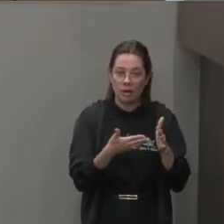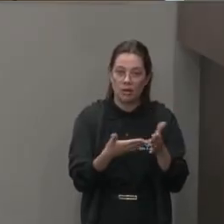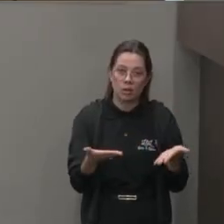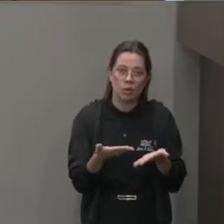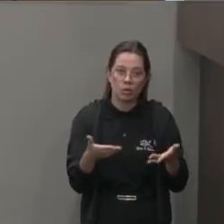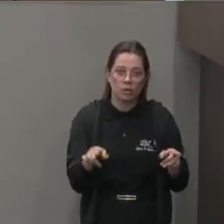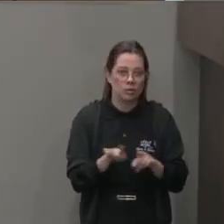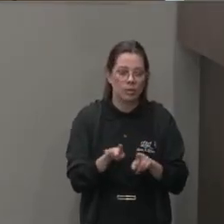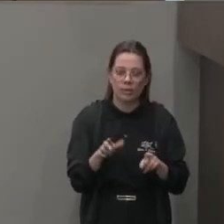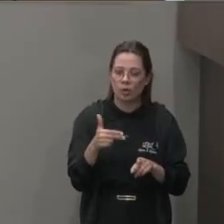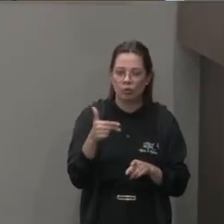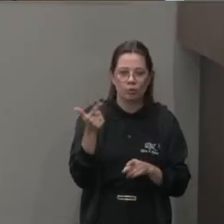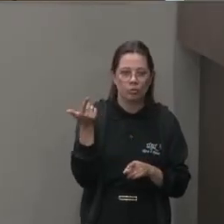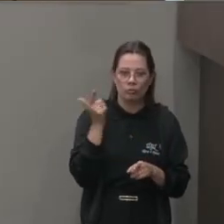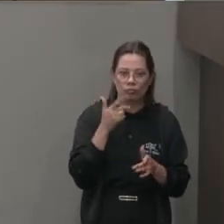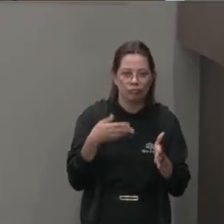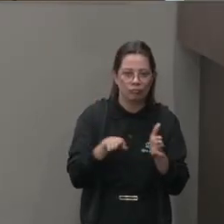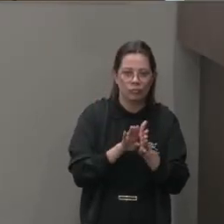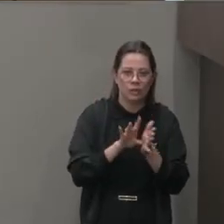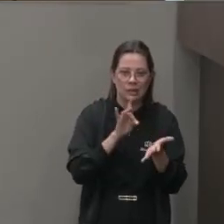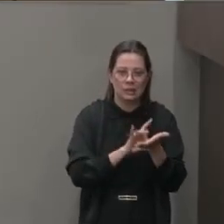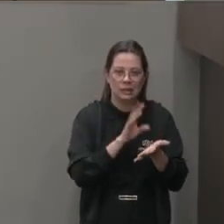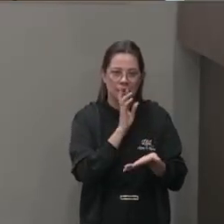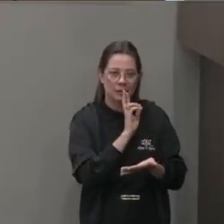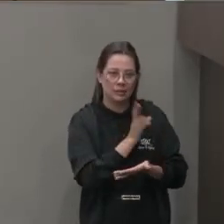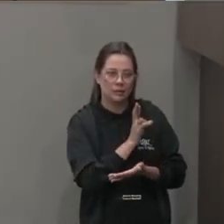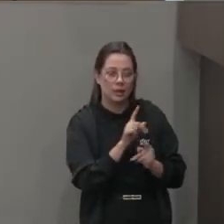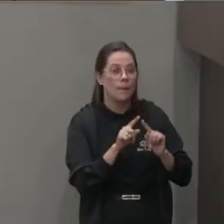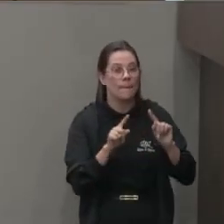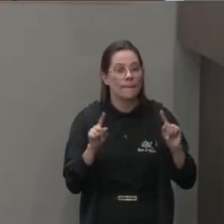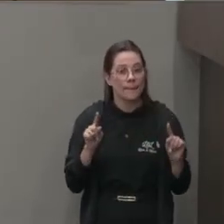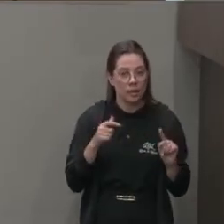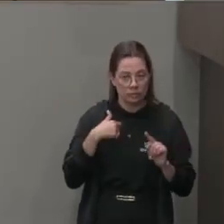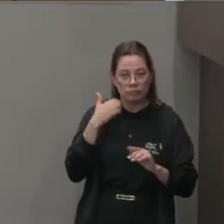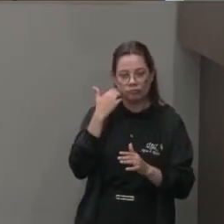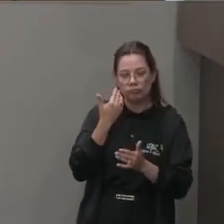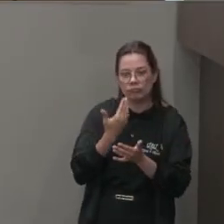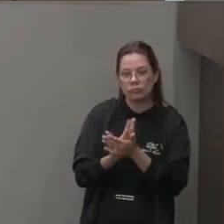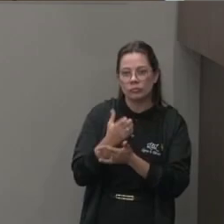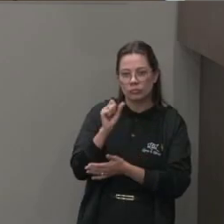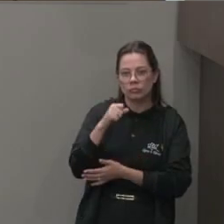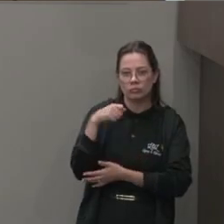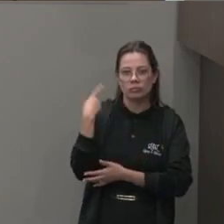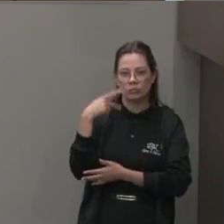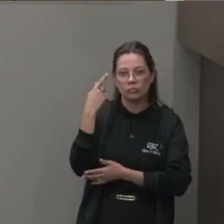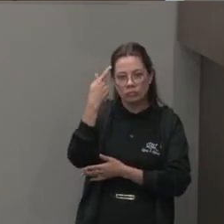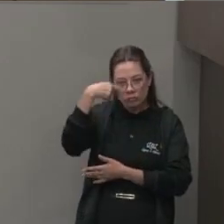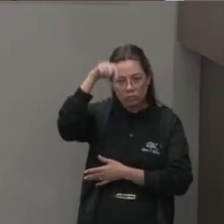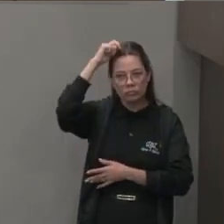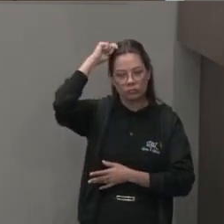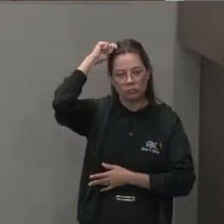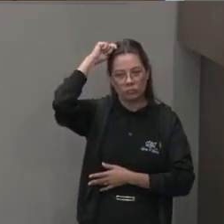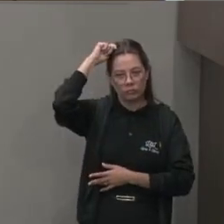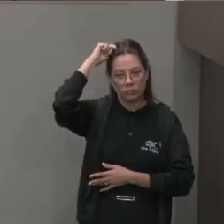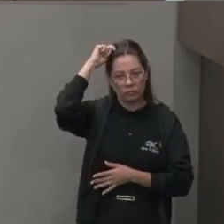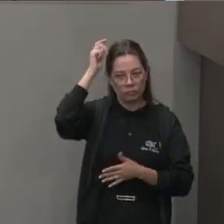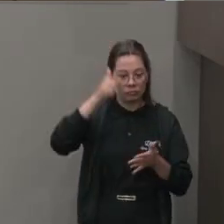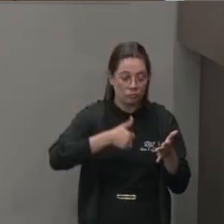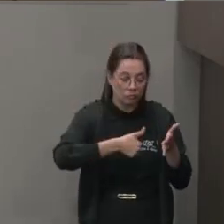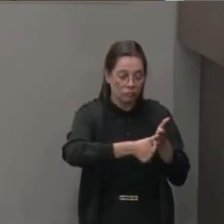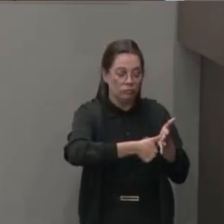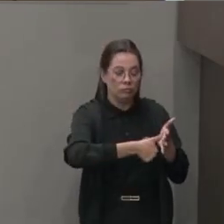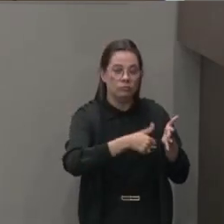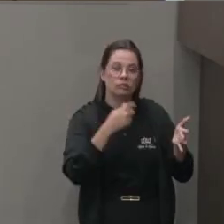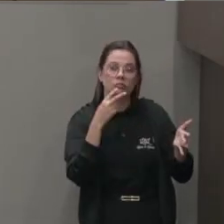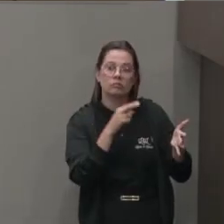nunca vi chegar, né, uma resposta. Mas acredito sim, vereador João Pedro, que esse botão do pânico vai